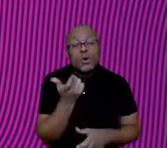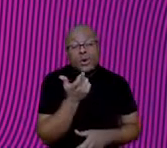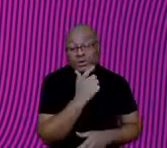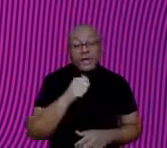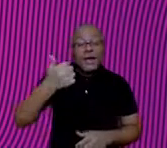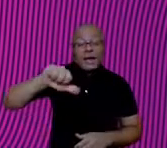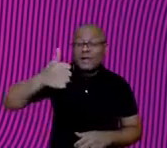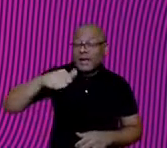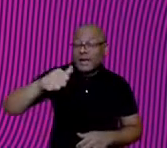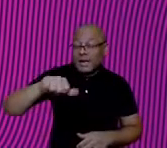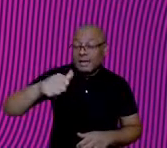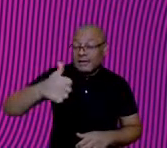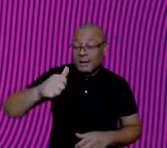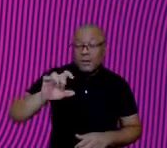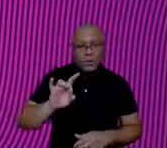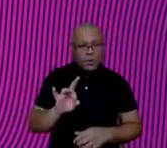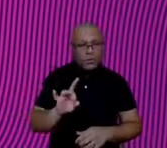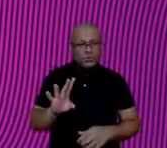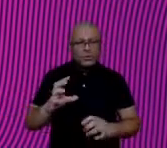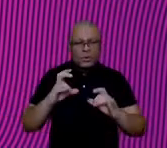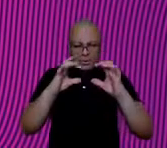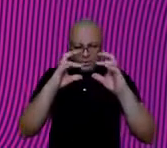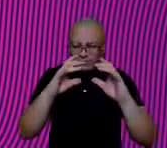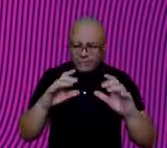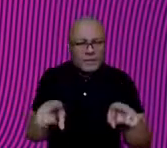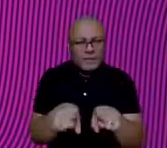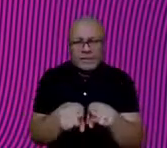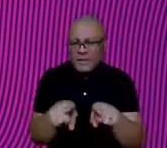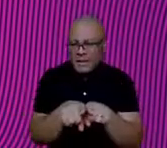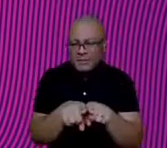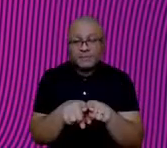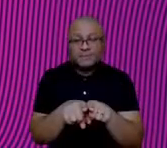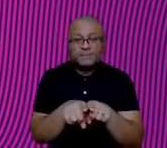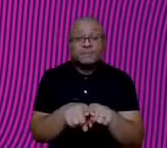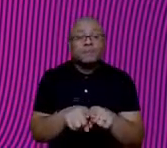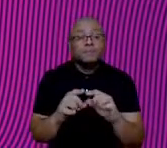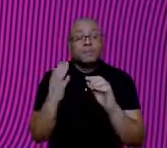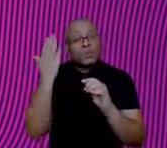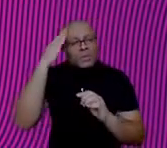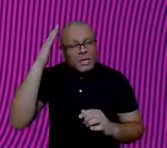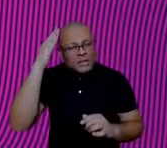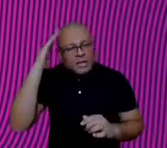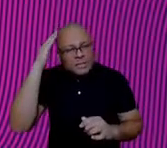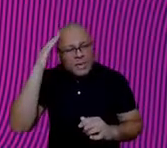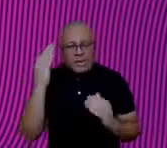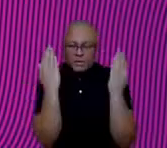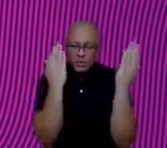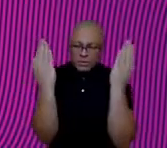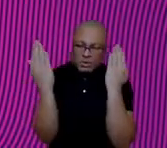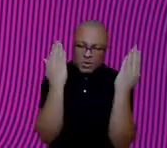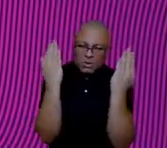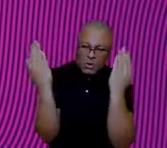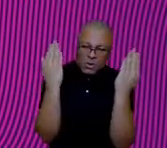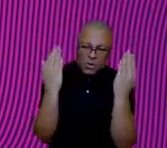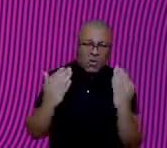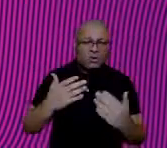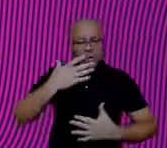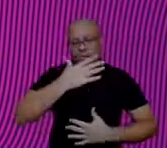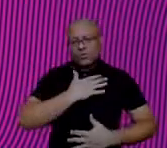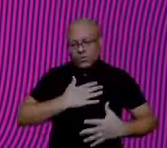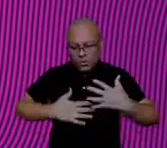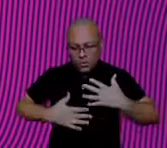só neurológica, mas também cognitiva, psicológica, fisioterapia,